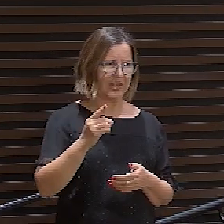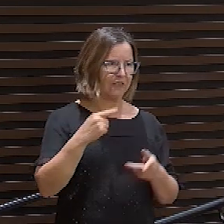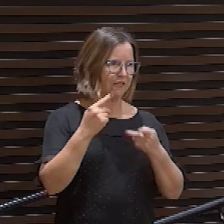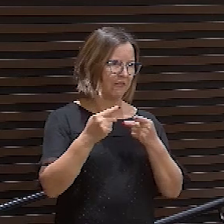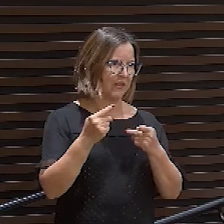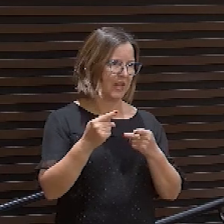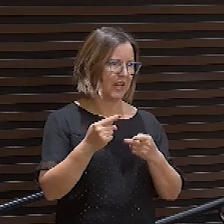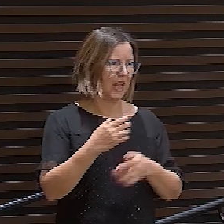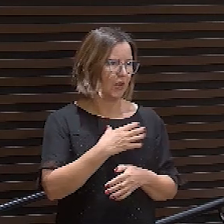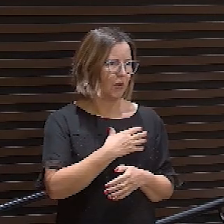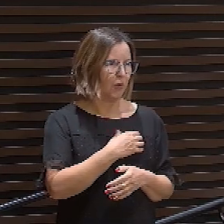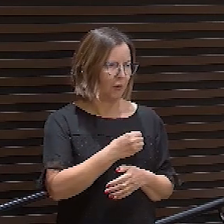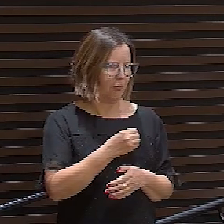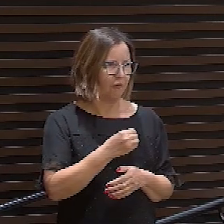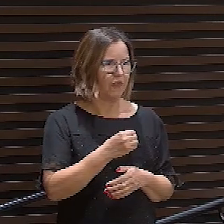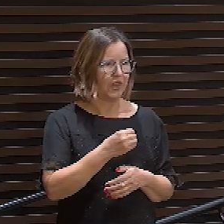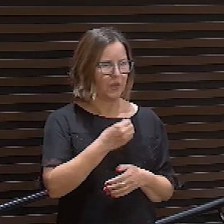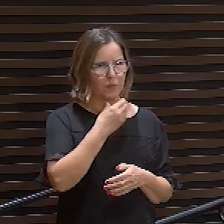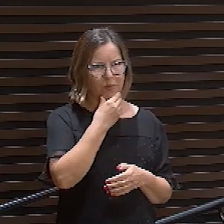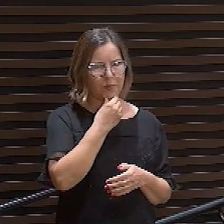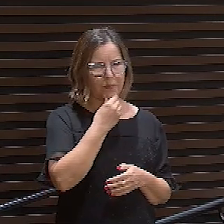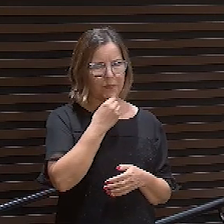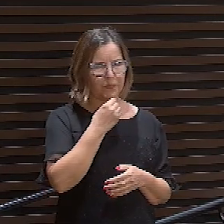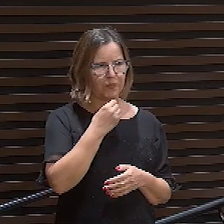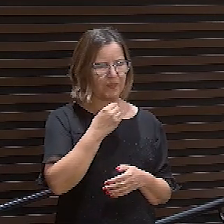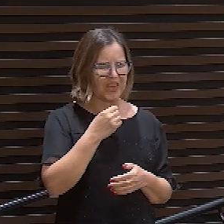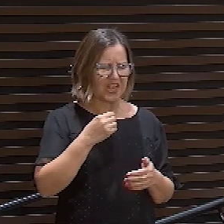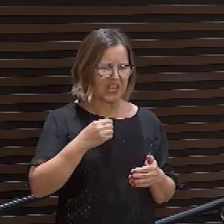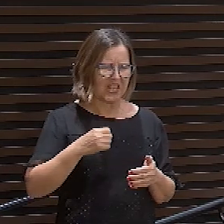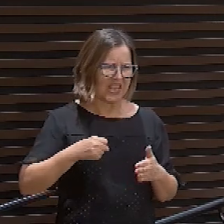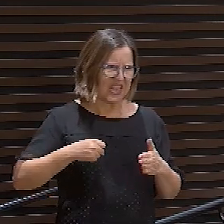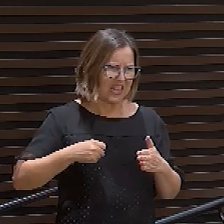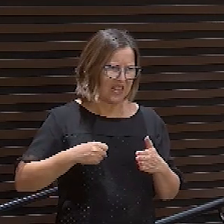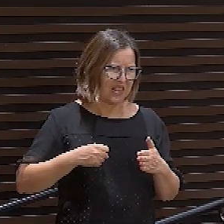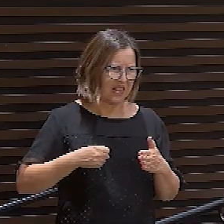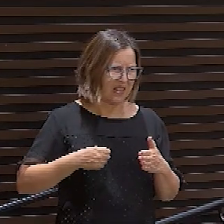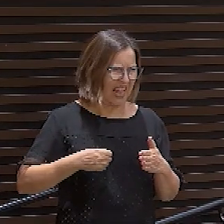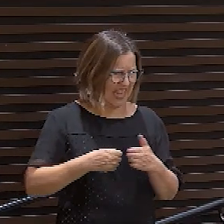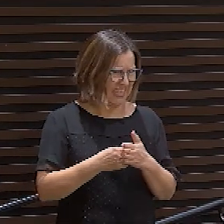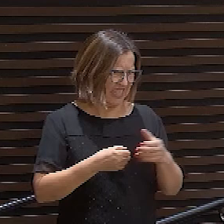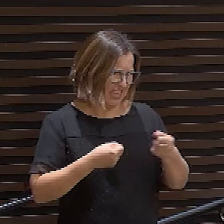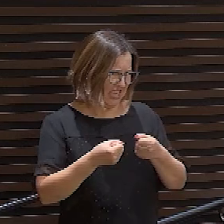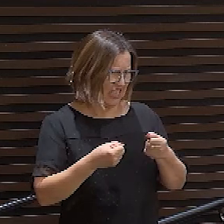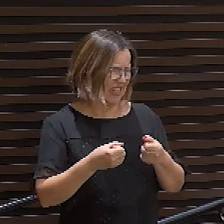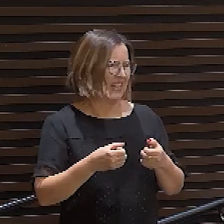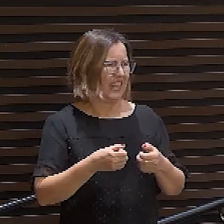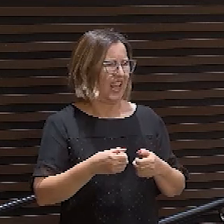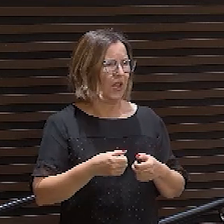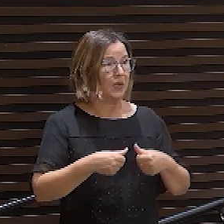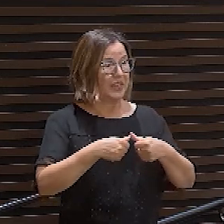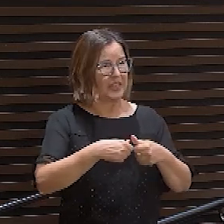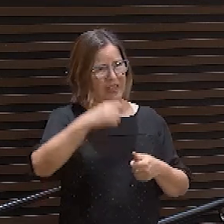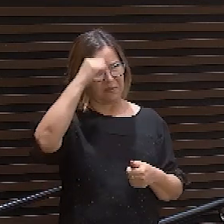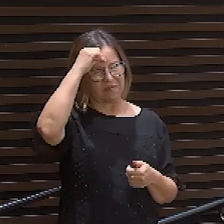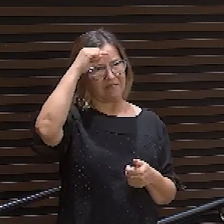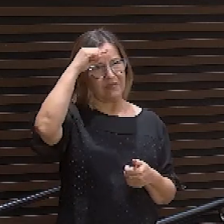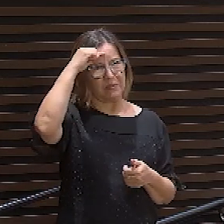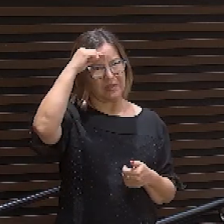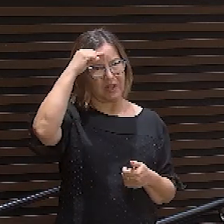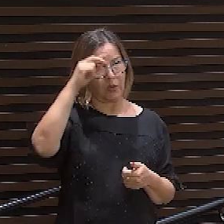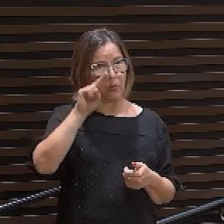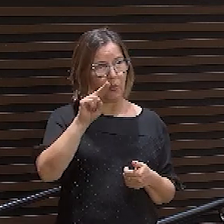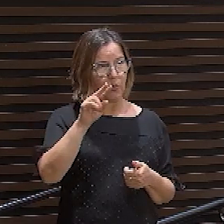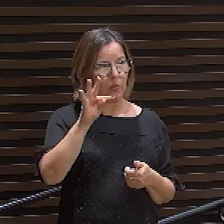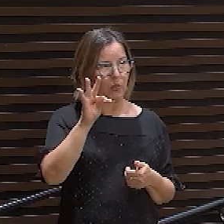estado muito grave, e eu fui convidado a estar na sua casa, um apartamento muito,